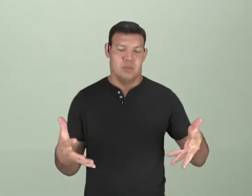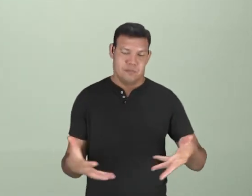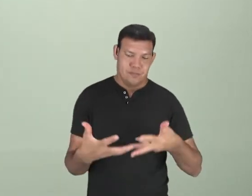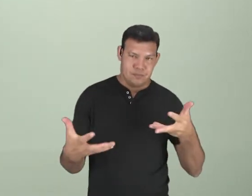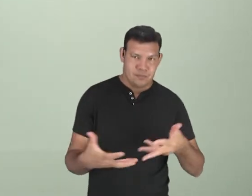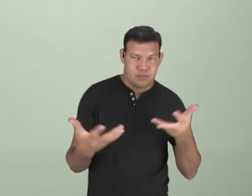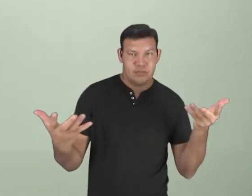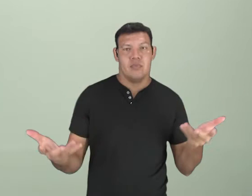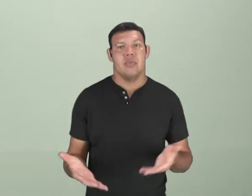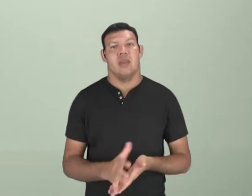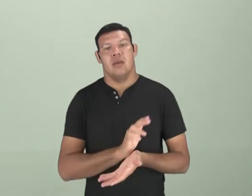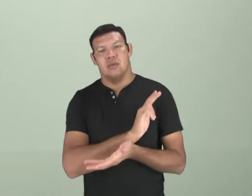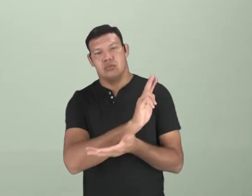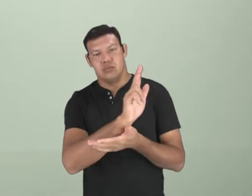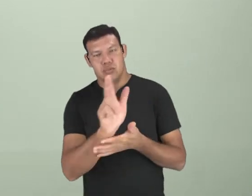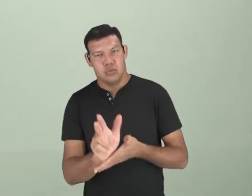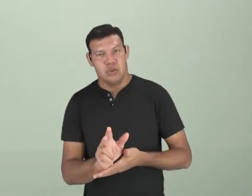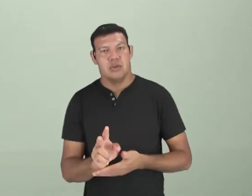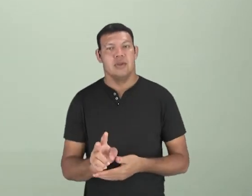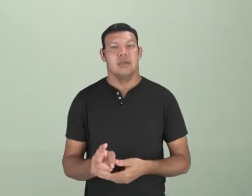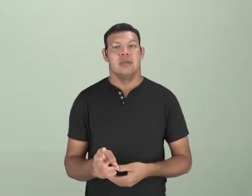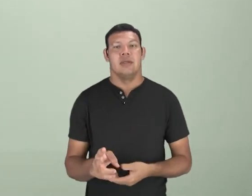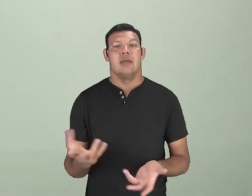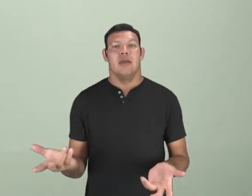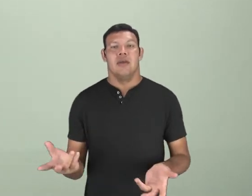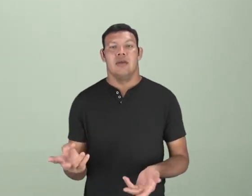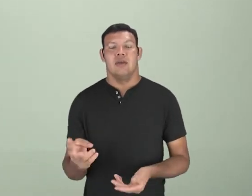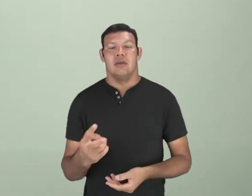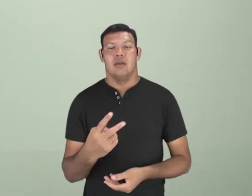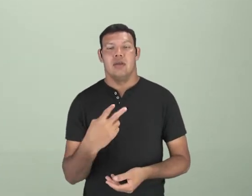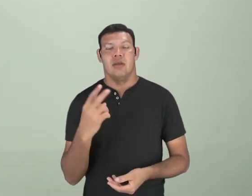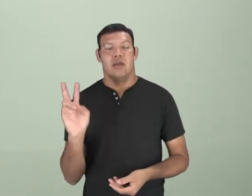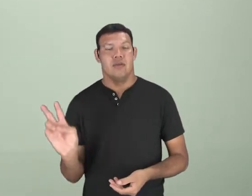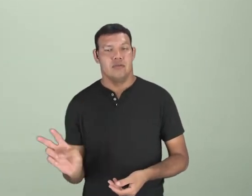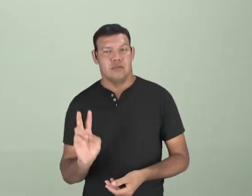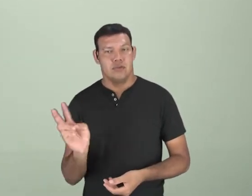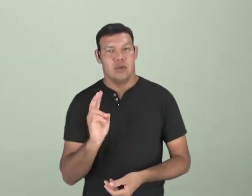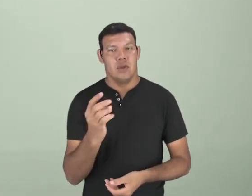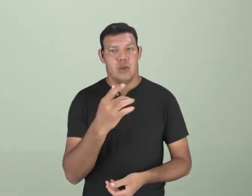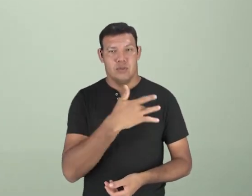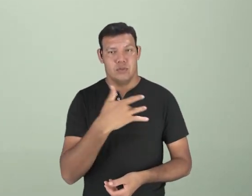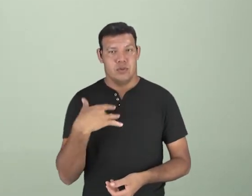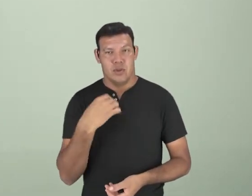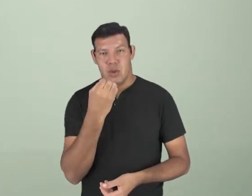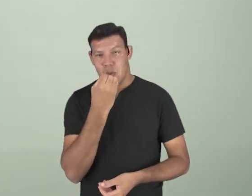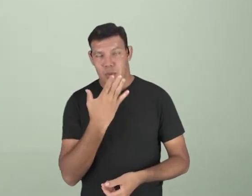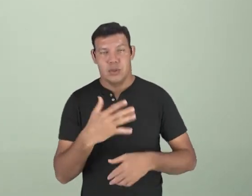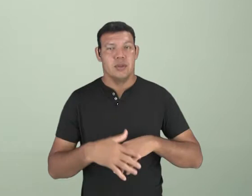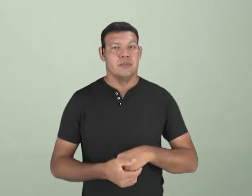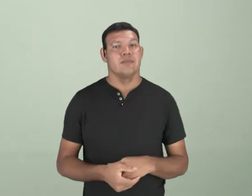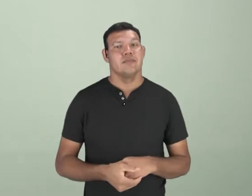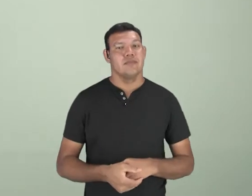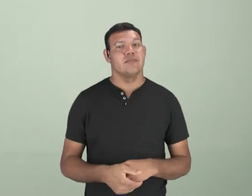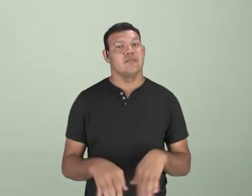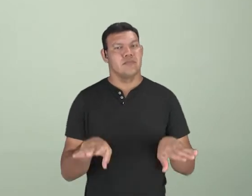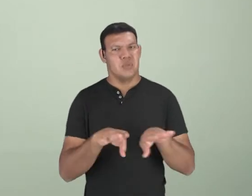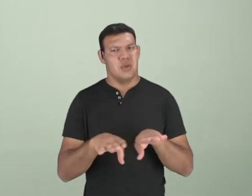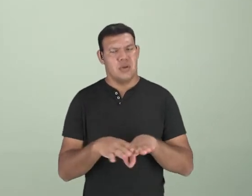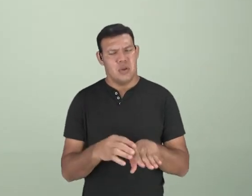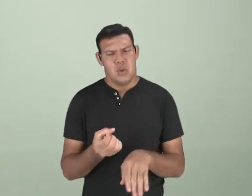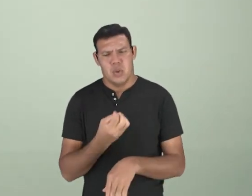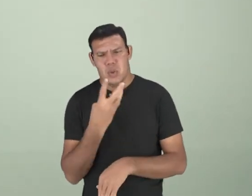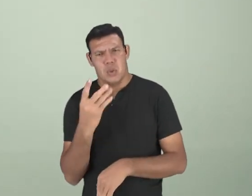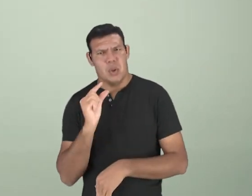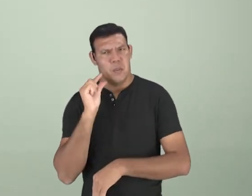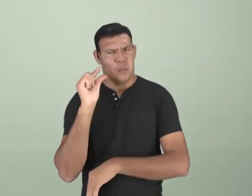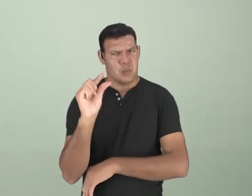tá? Então nós temos aí as vitaminas e os minerais como os principais representantes dos micronutrientes, tá? Nós precisamos em pequenas doses